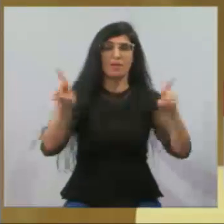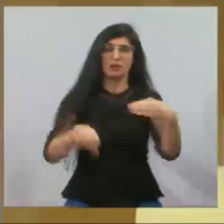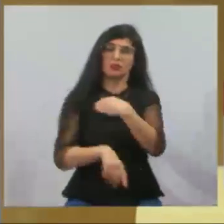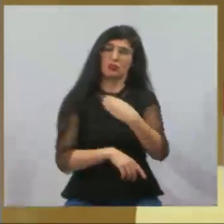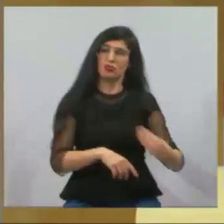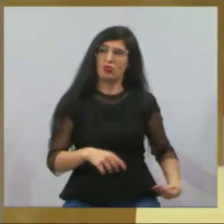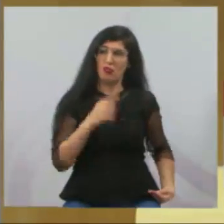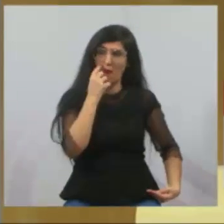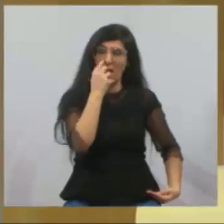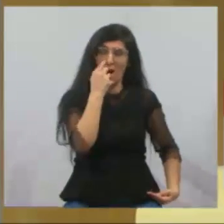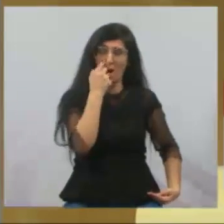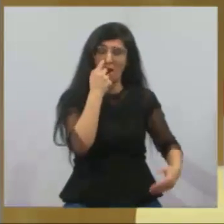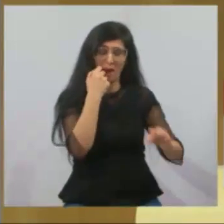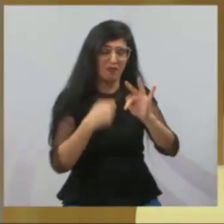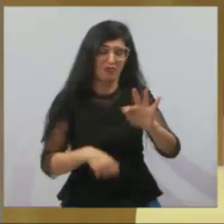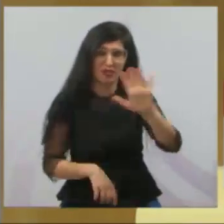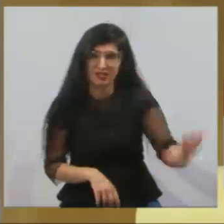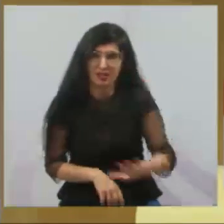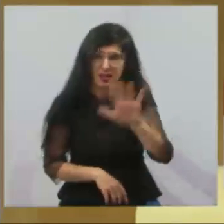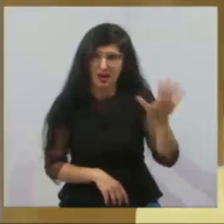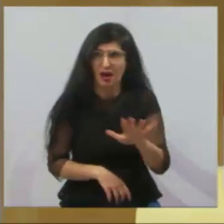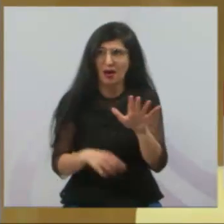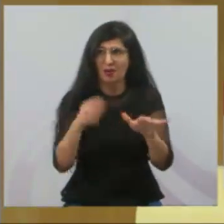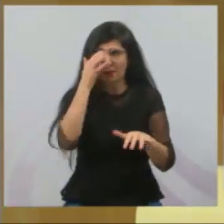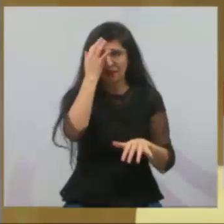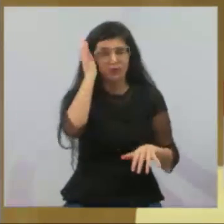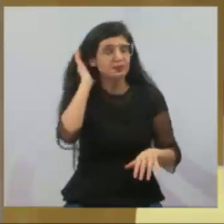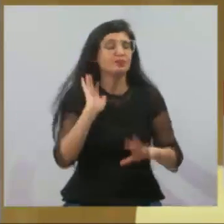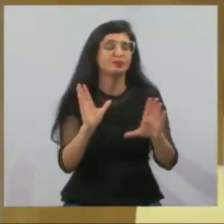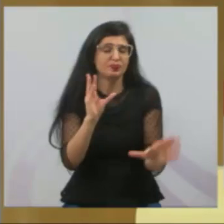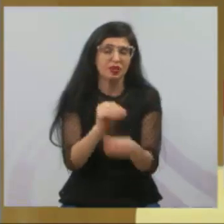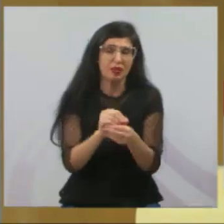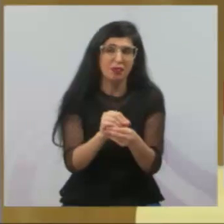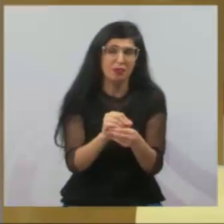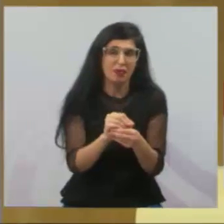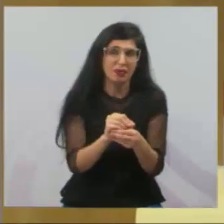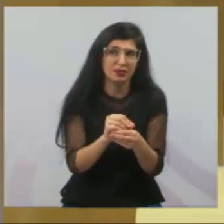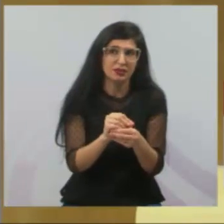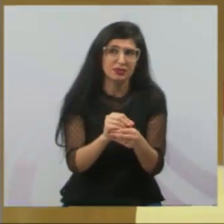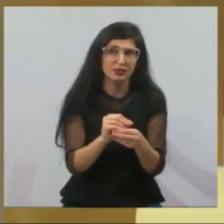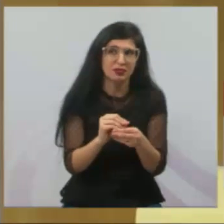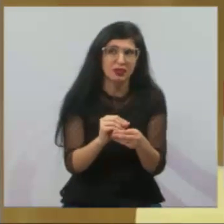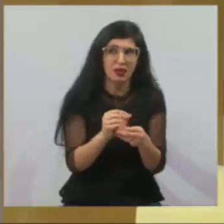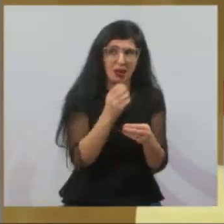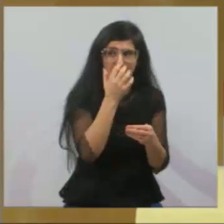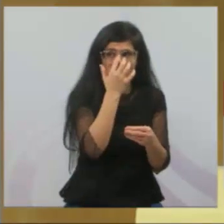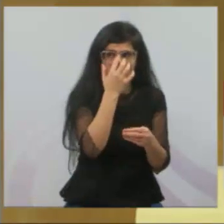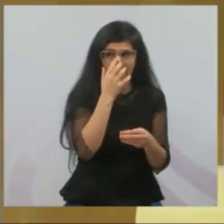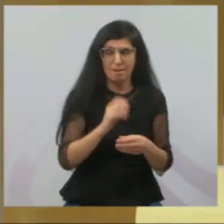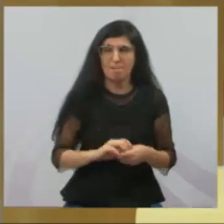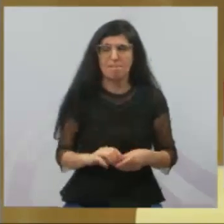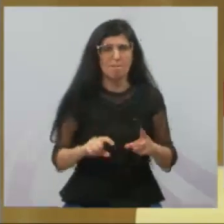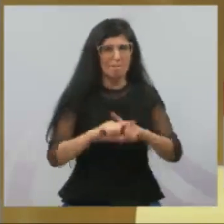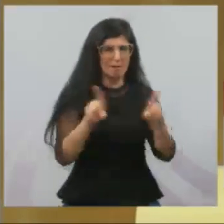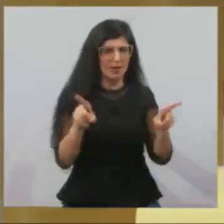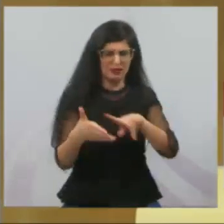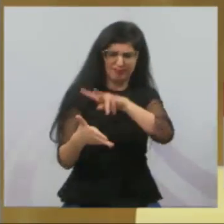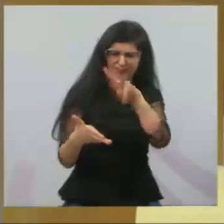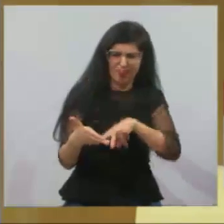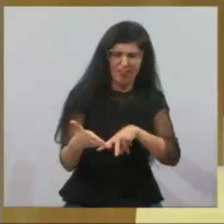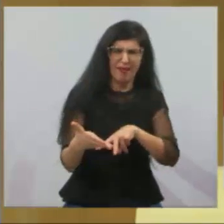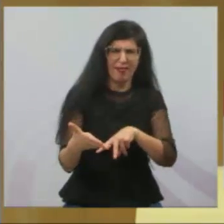não é do governo do município, está bem clara na emenda lá. E muitos não sobem aqui e lê, né, a